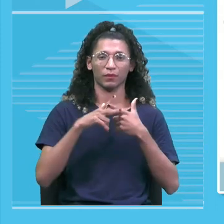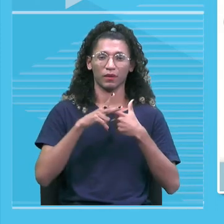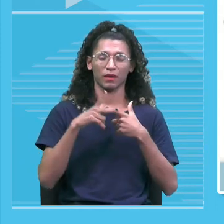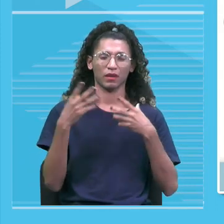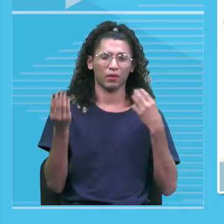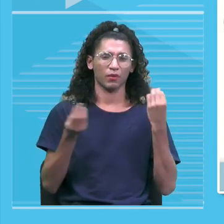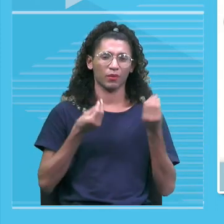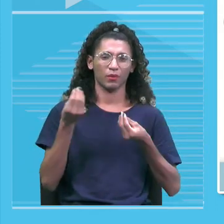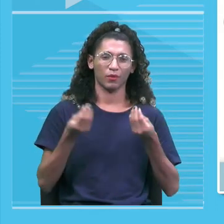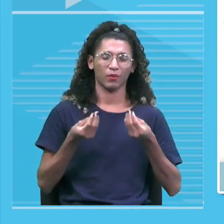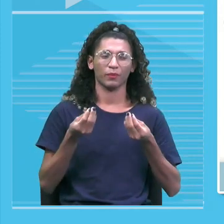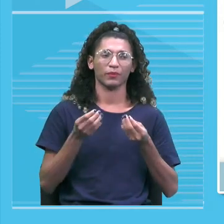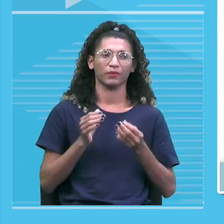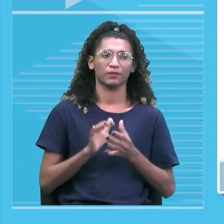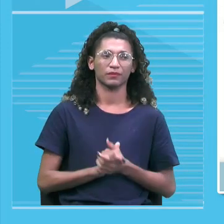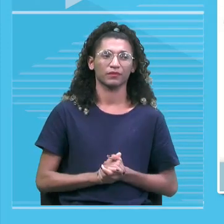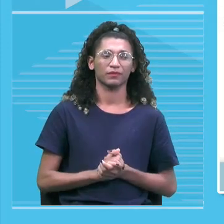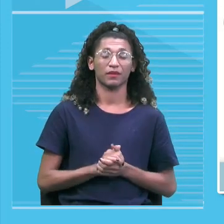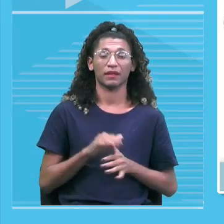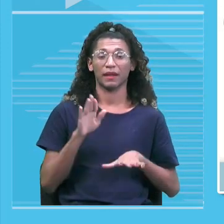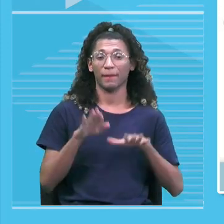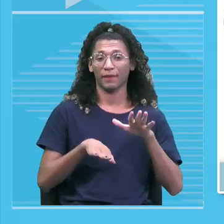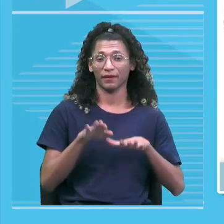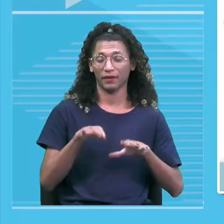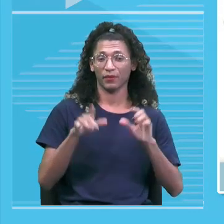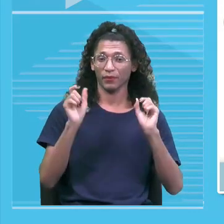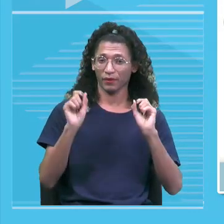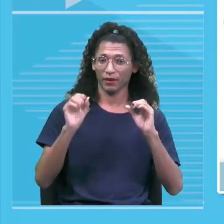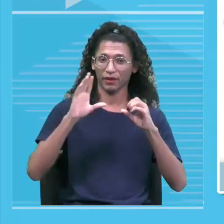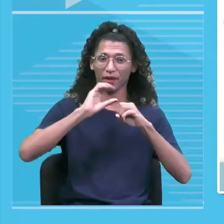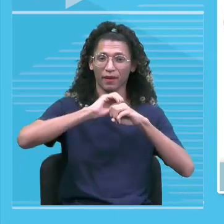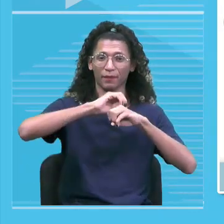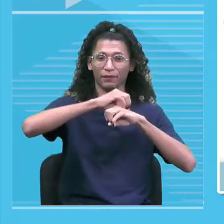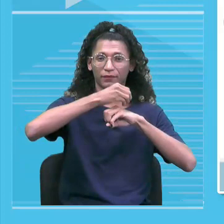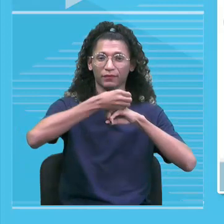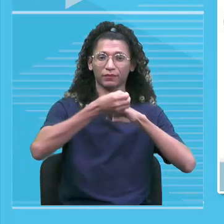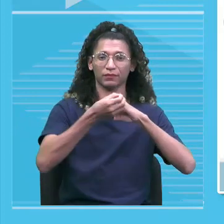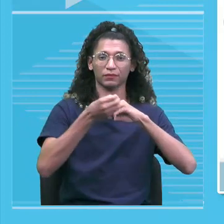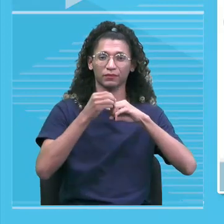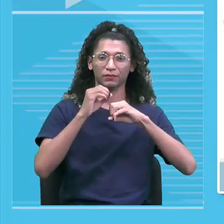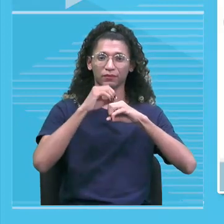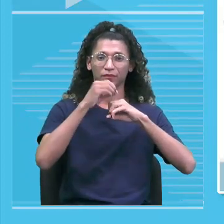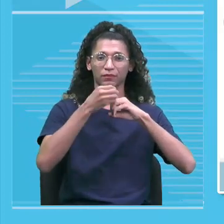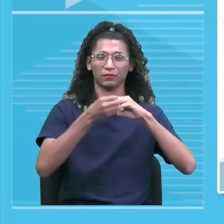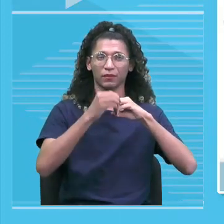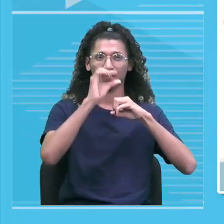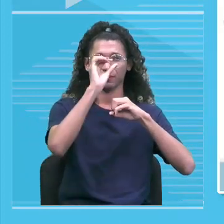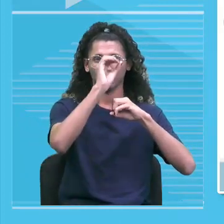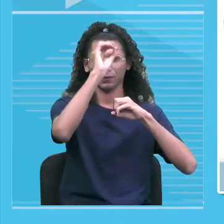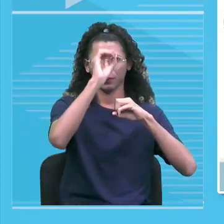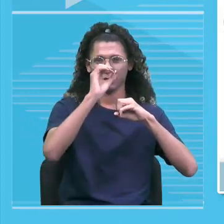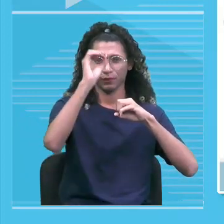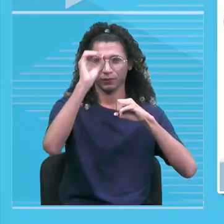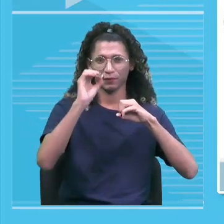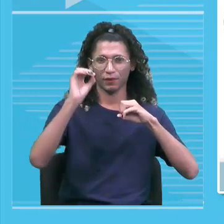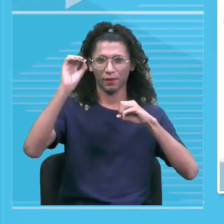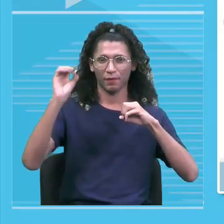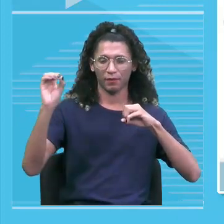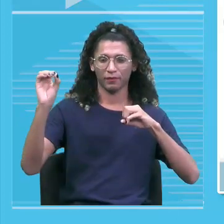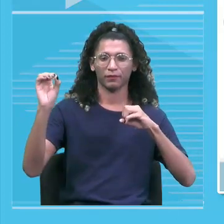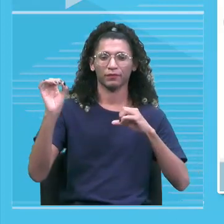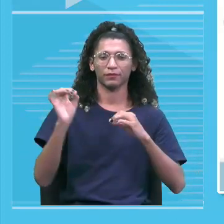através das oscilações de partículas do jeito que eu tava explicando na telinha anterior as